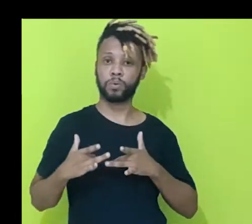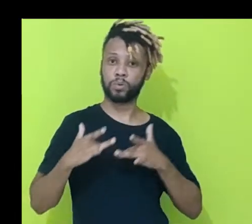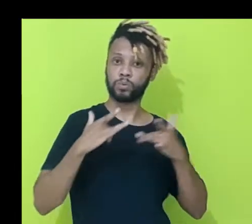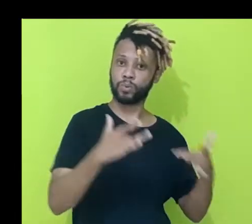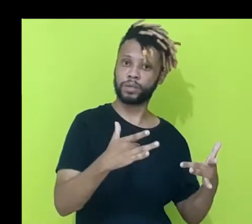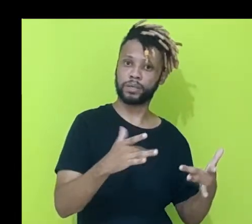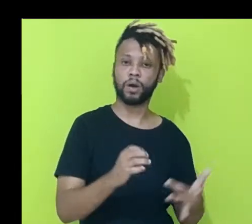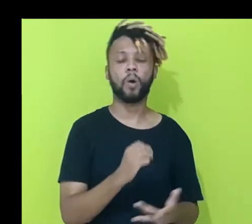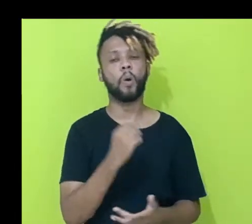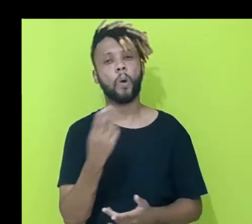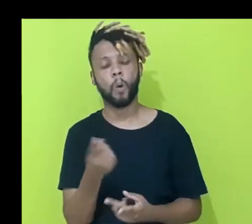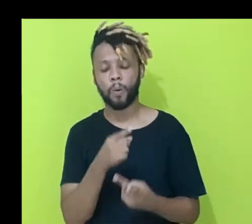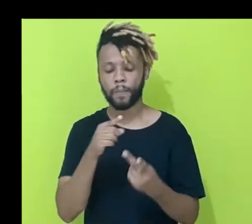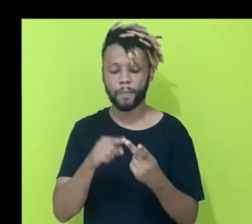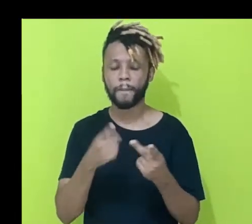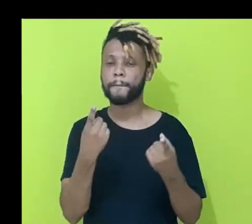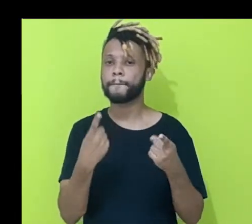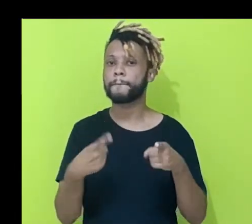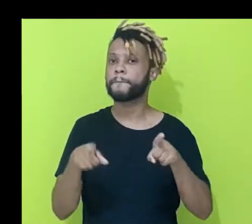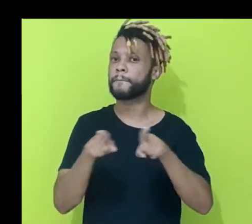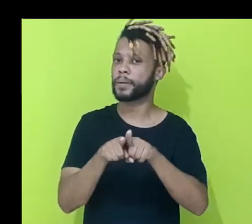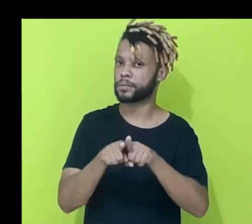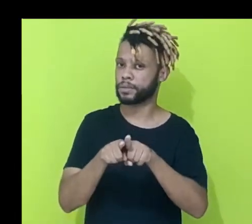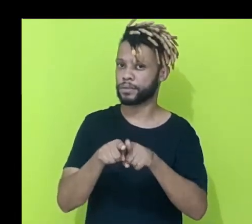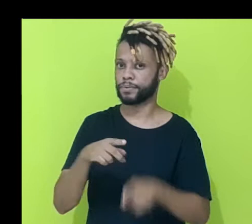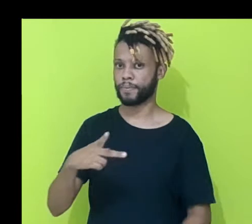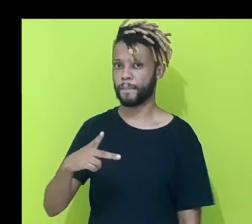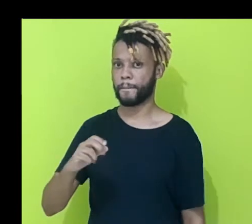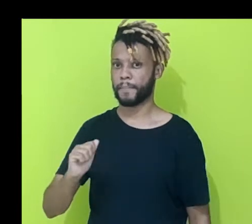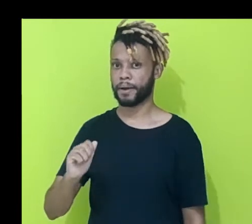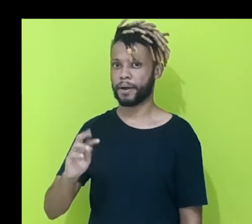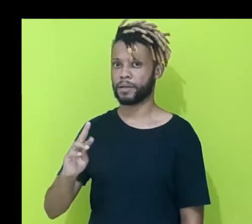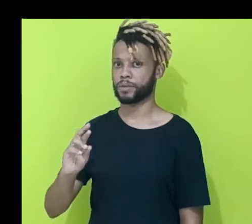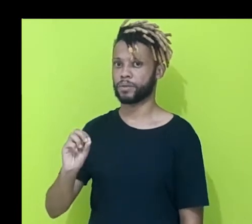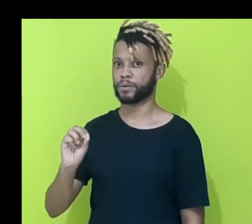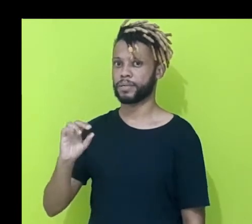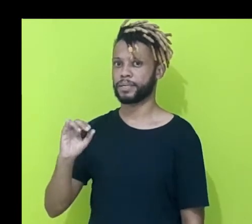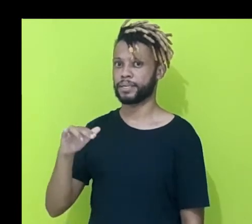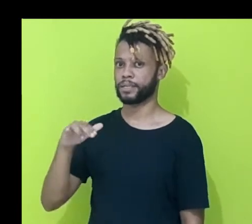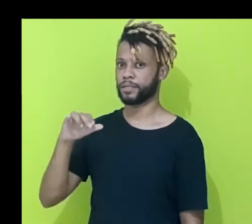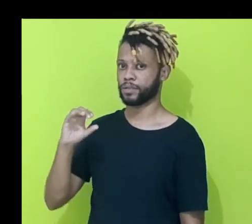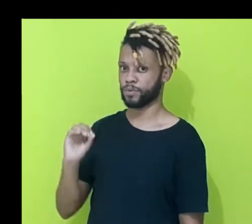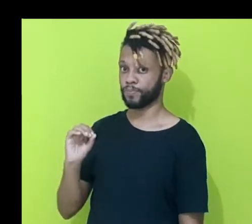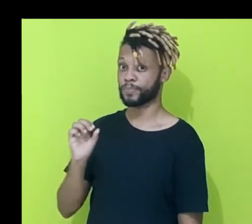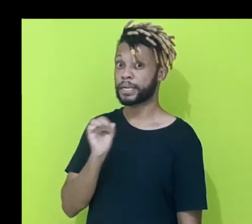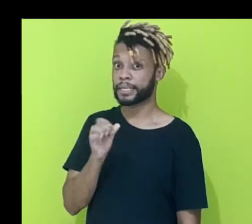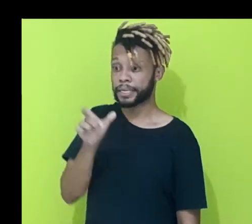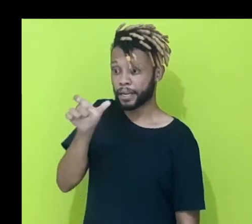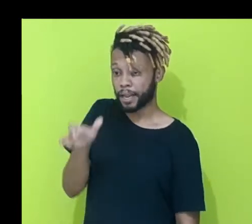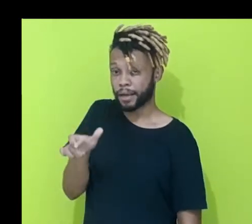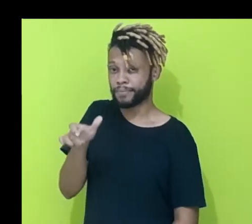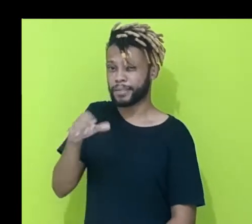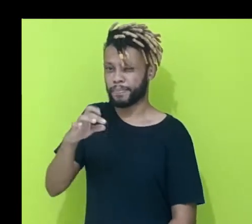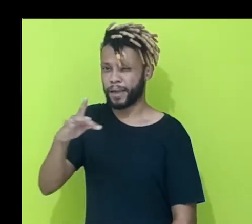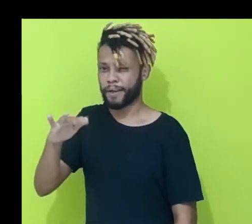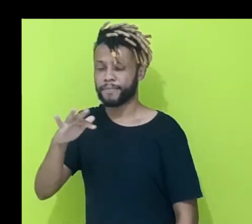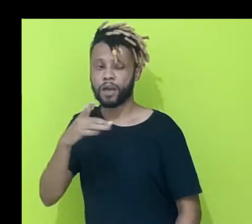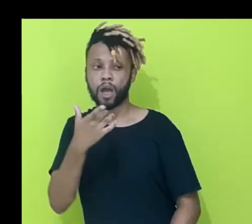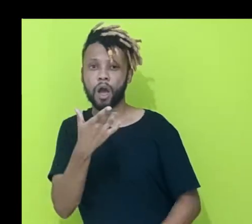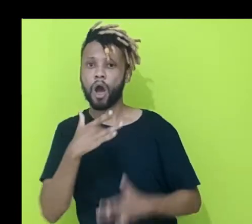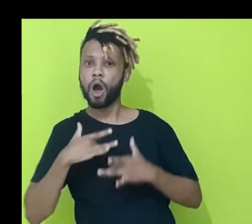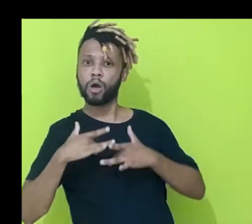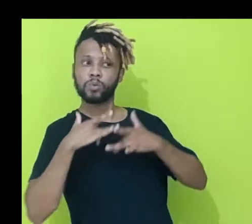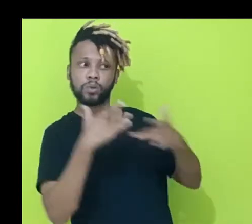recurso como doação ou como patrocínio. Se a pessoa física optar por